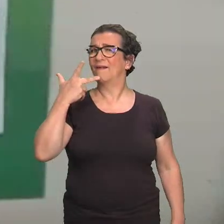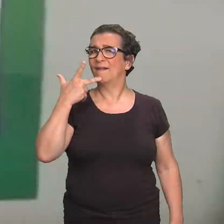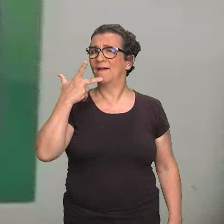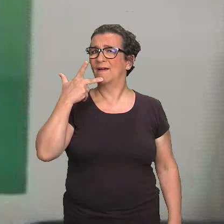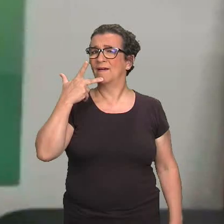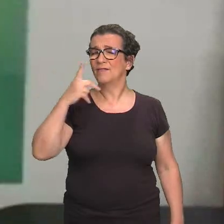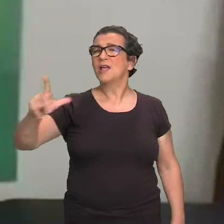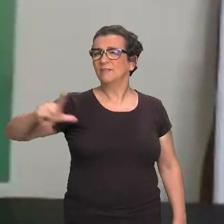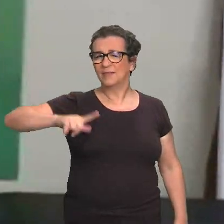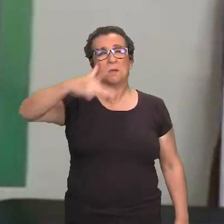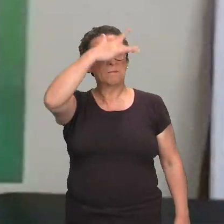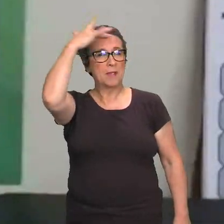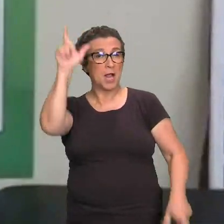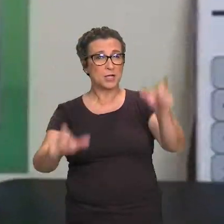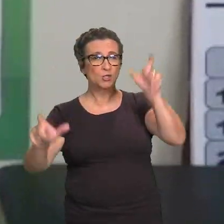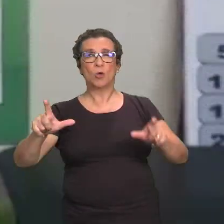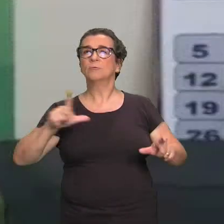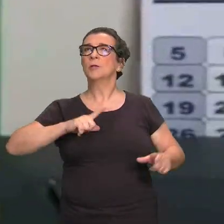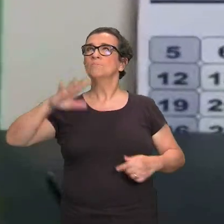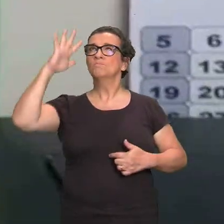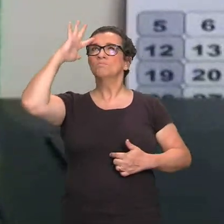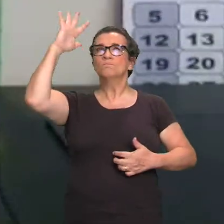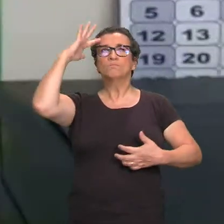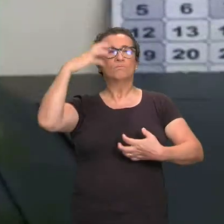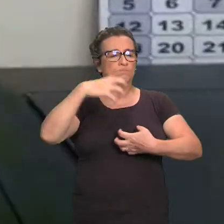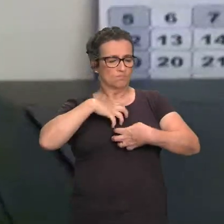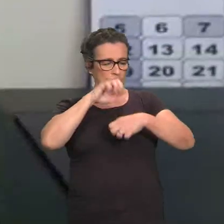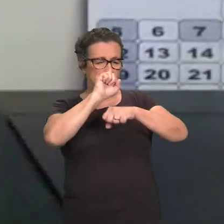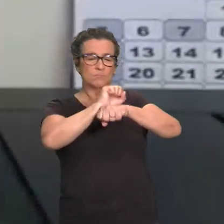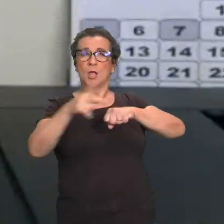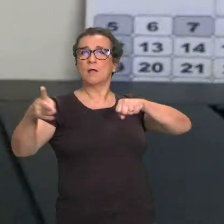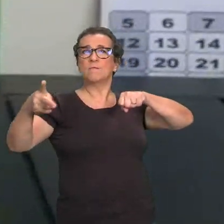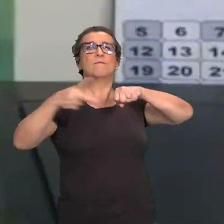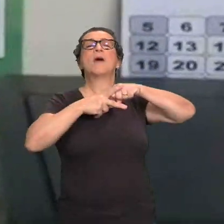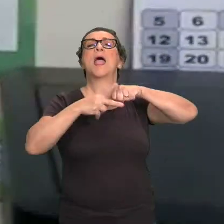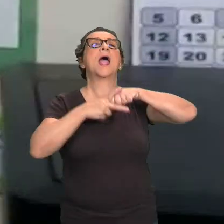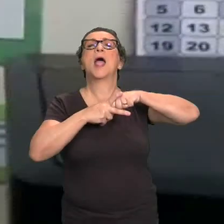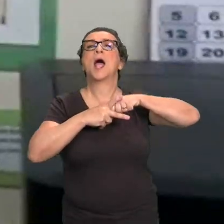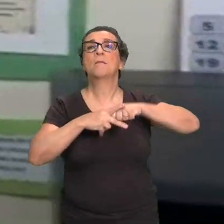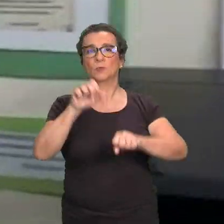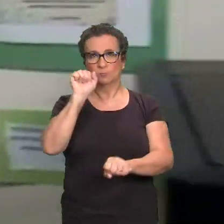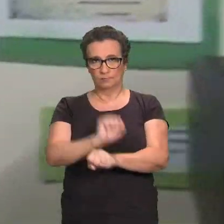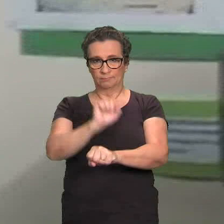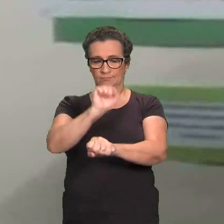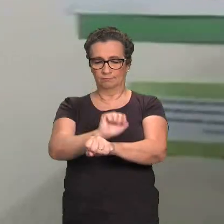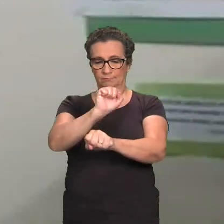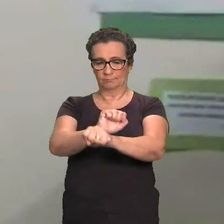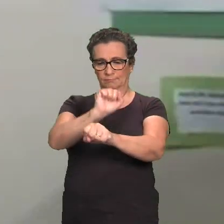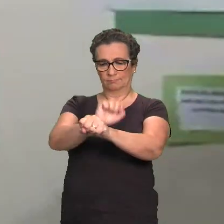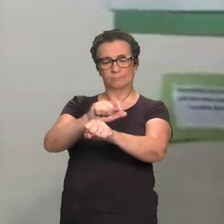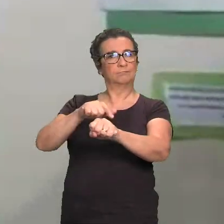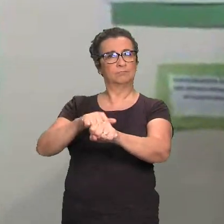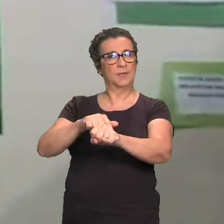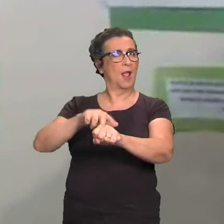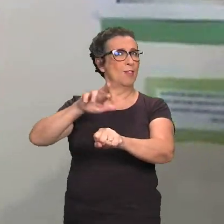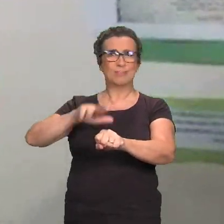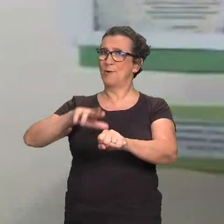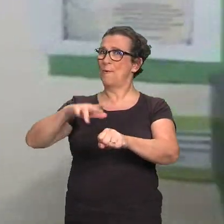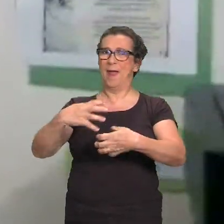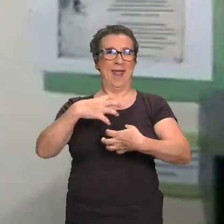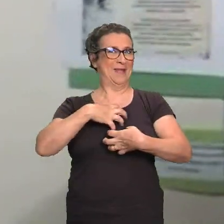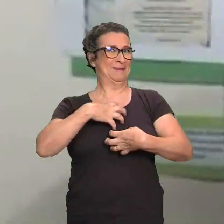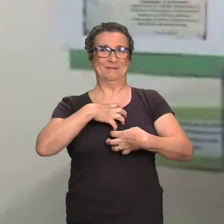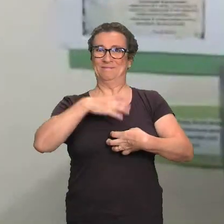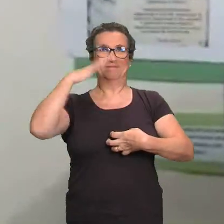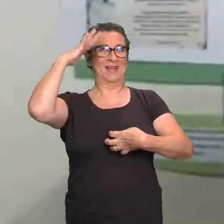tem gente que tem esperança do verbo esperar. E esperança do verbo esperar não é esperança,